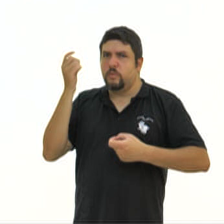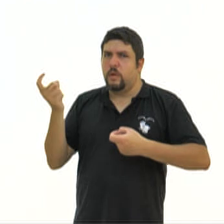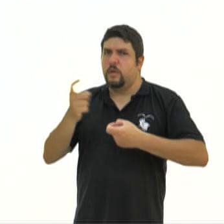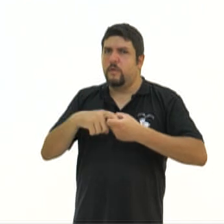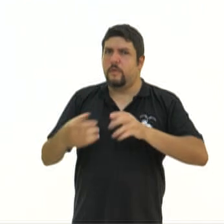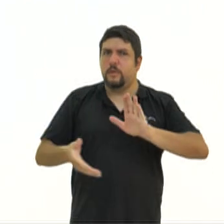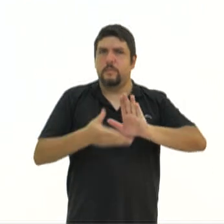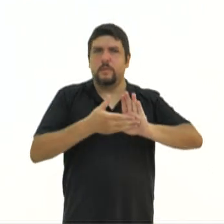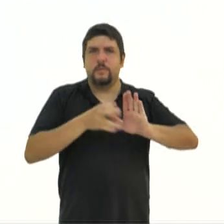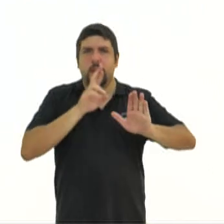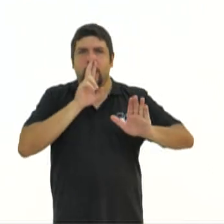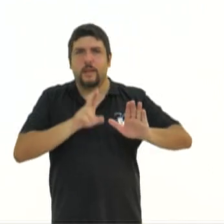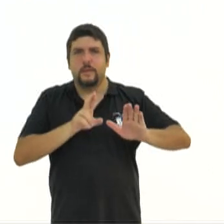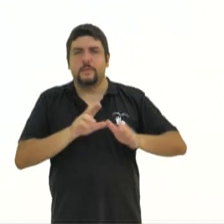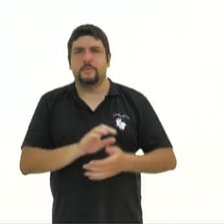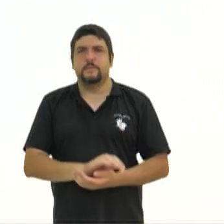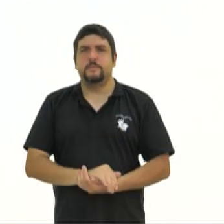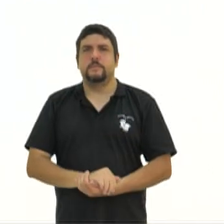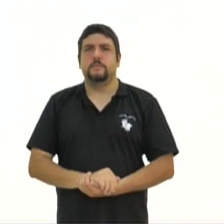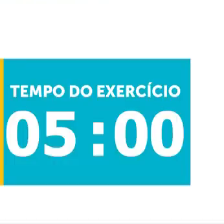com uma sugestão de resposta.